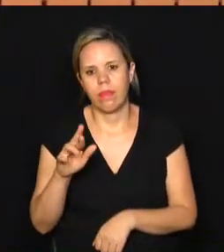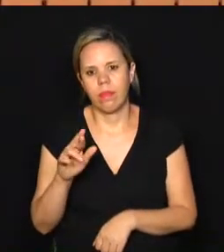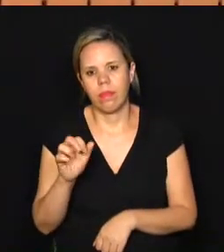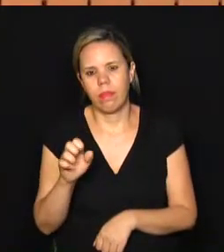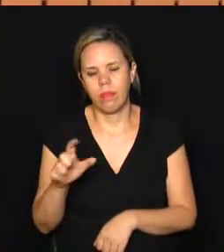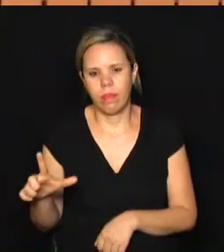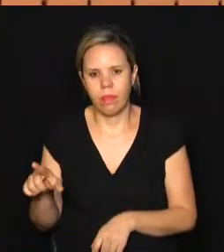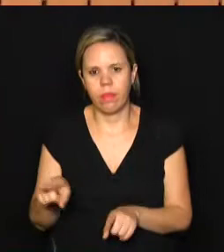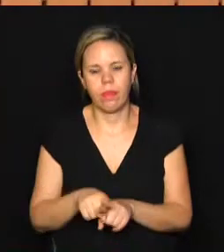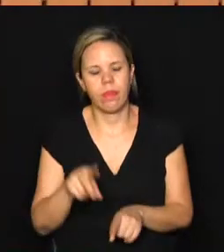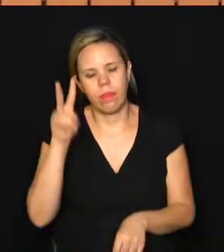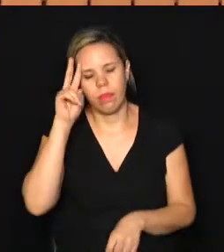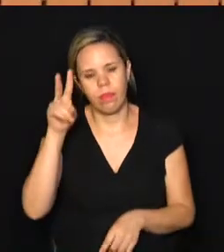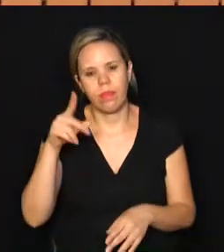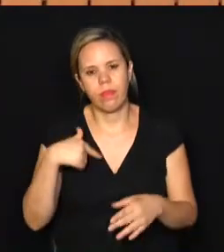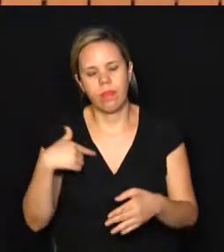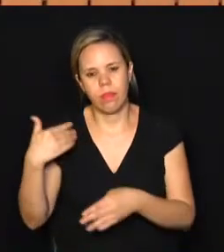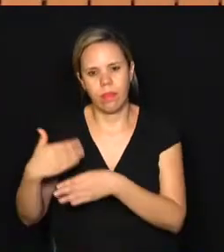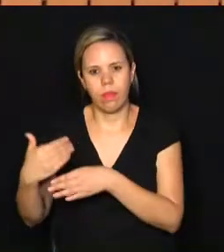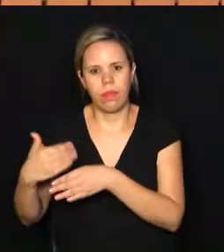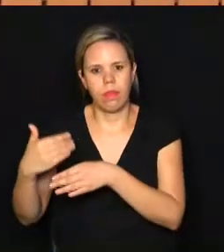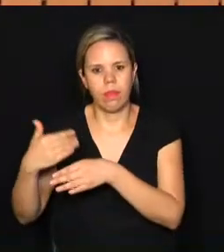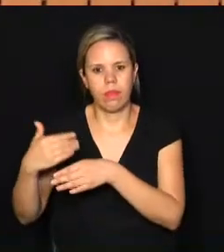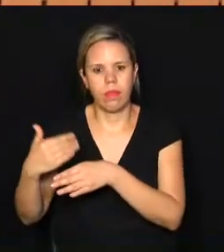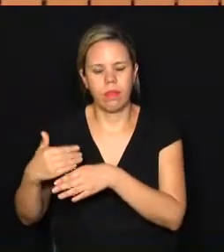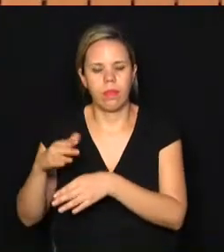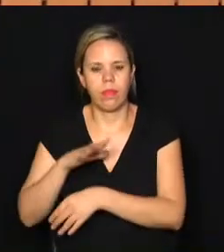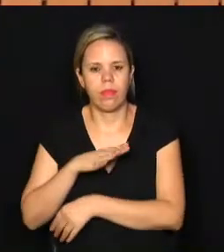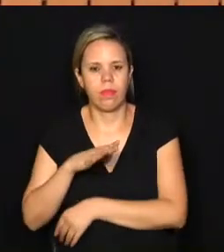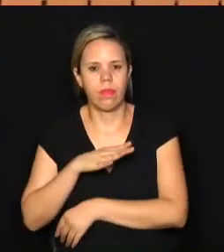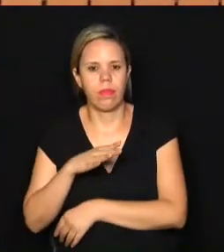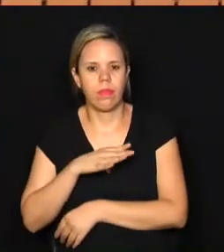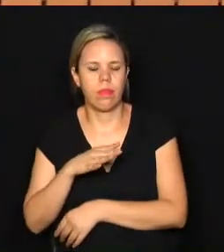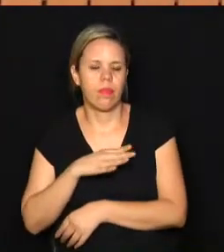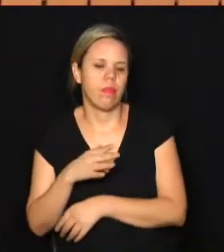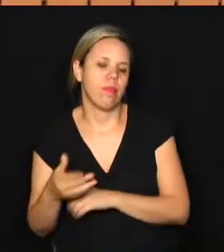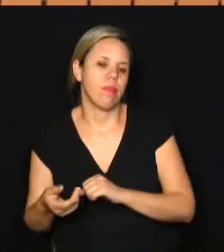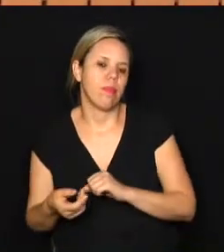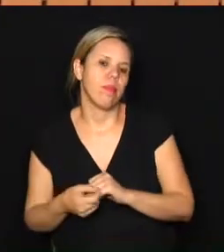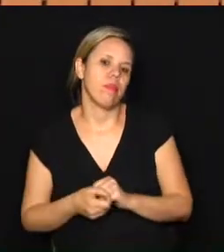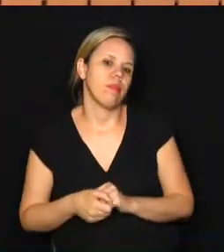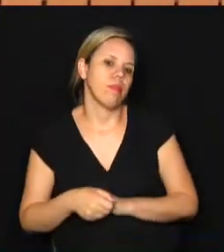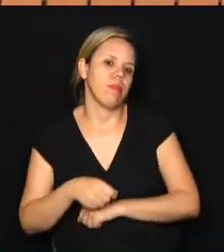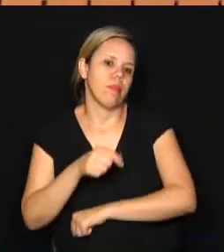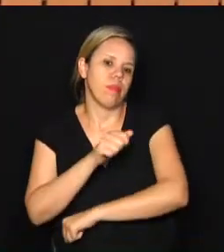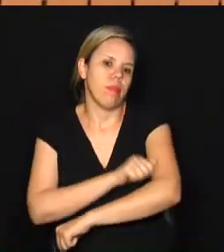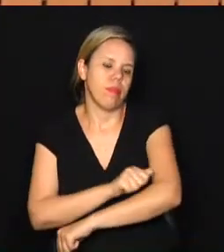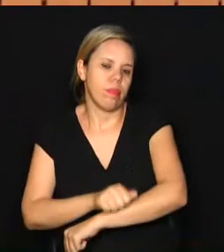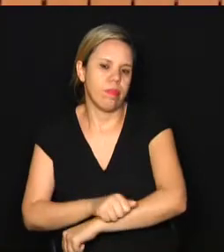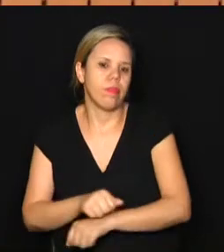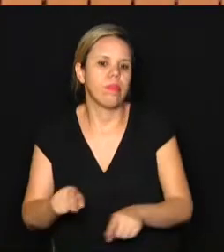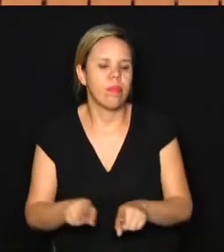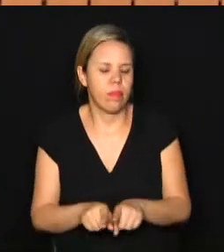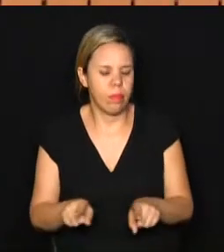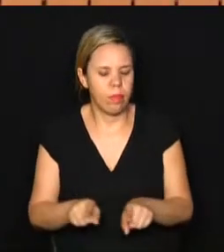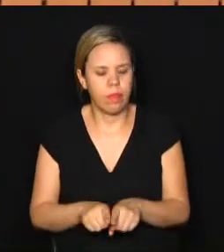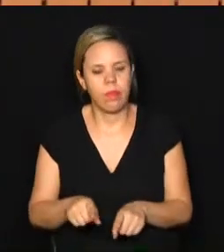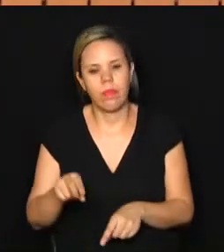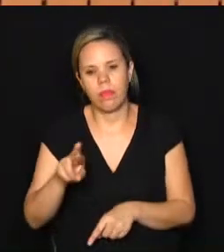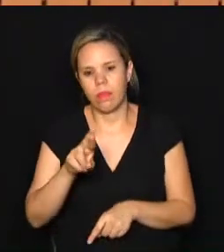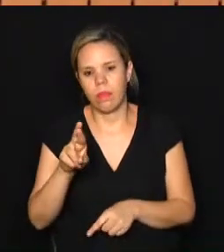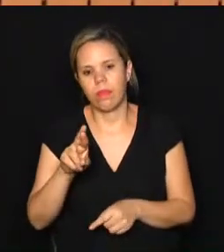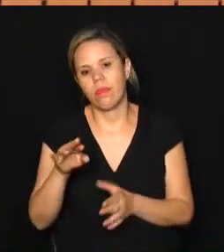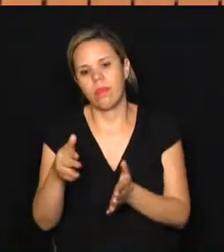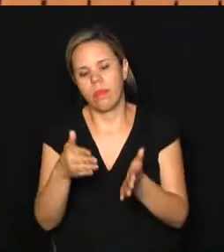que também tem a barragem em Amparo, no Rio Camanducaia, e lembrando que a Ana deu um